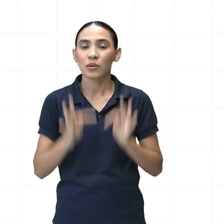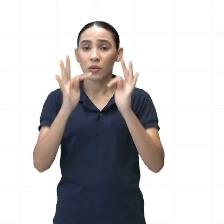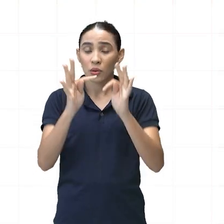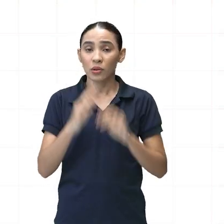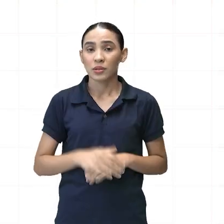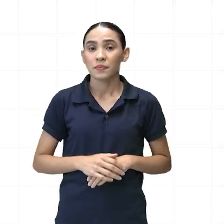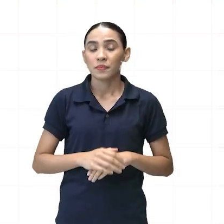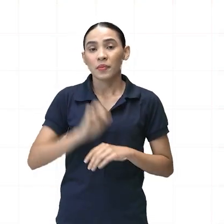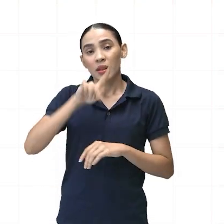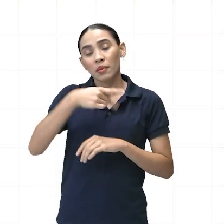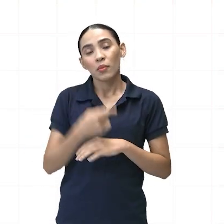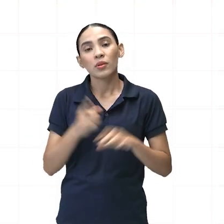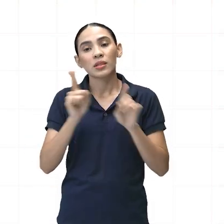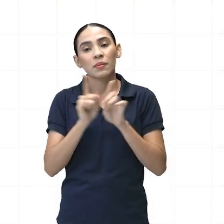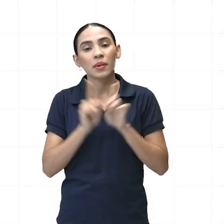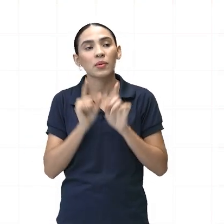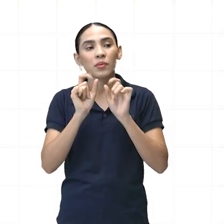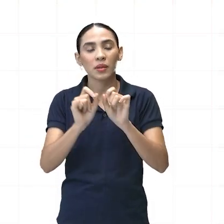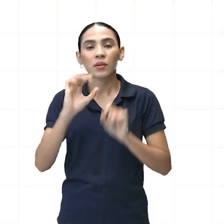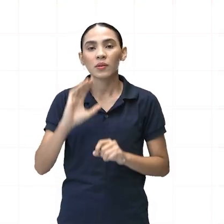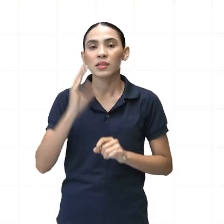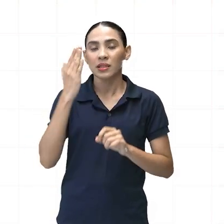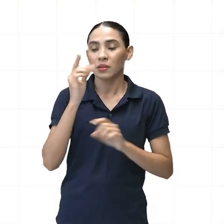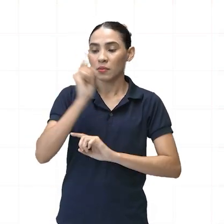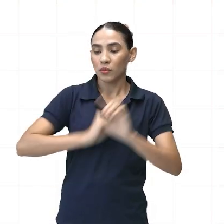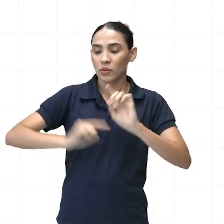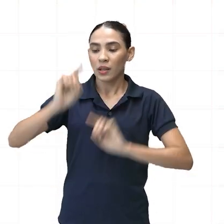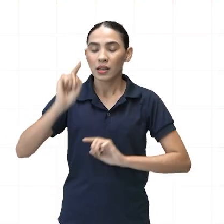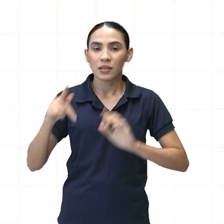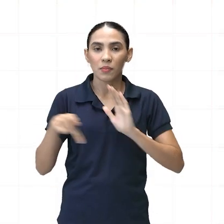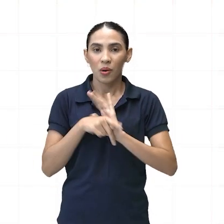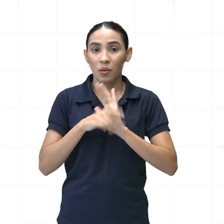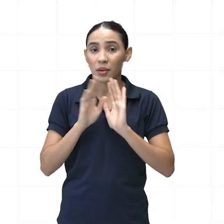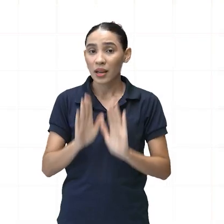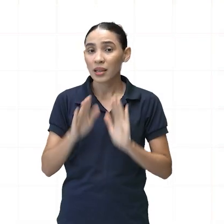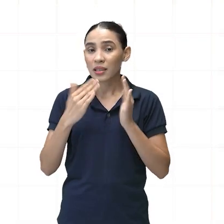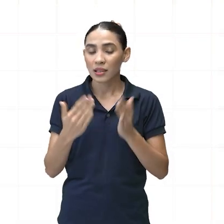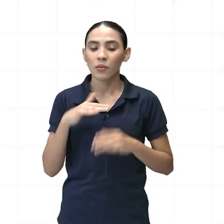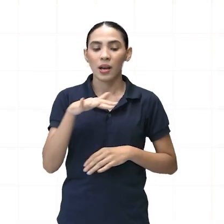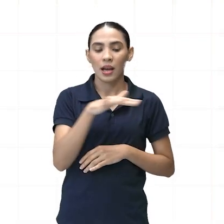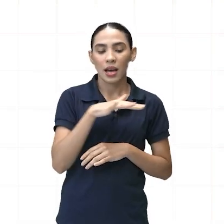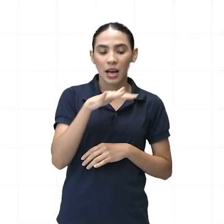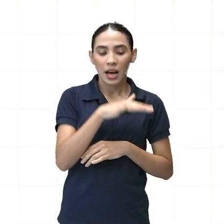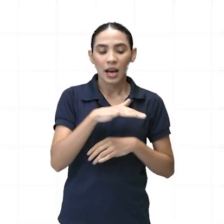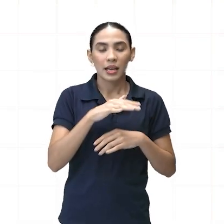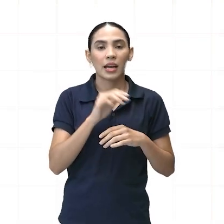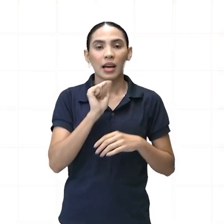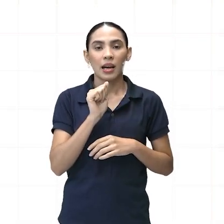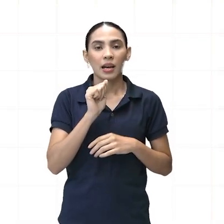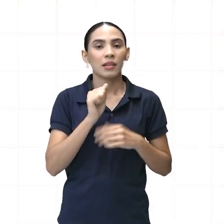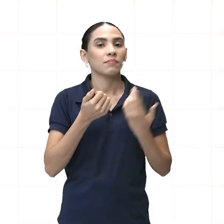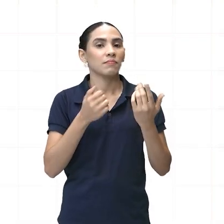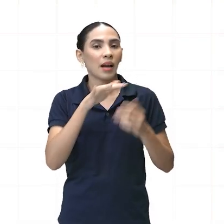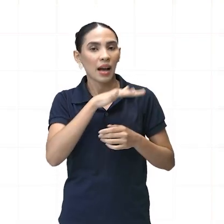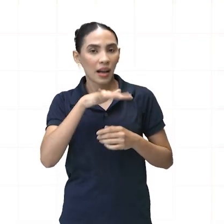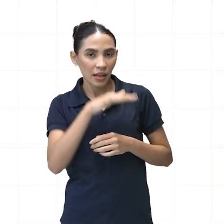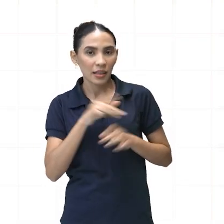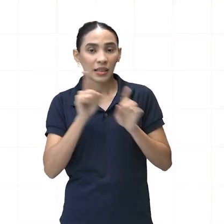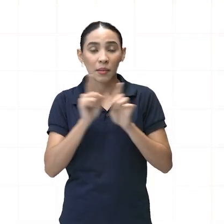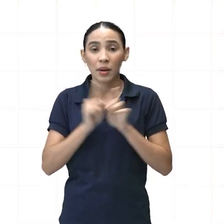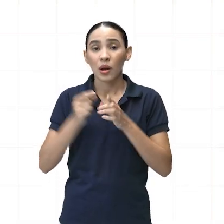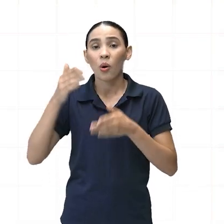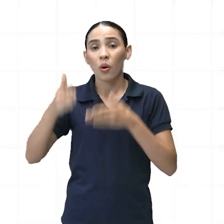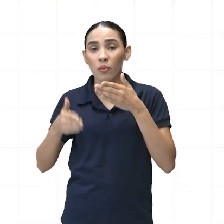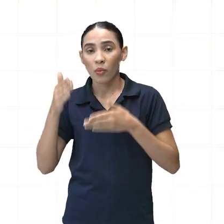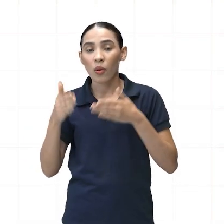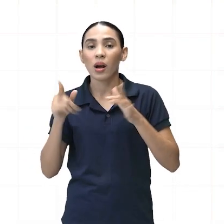tecnológica e posteriormente ocorrendo essas transformações. Então, tanto a parte da automação quanto da